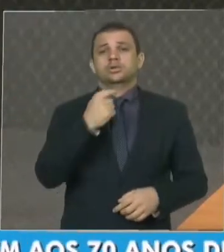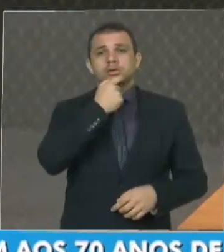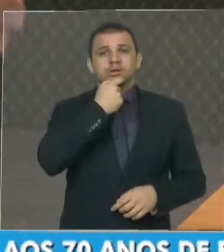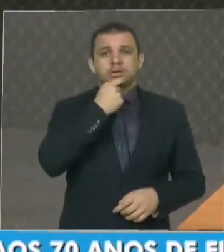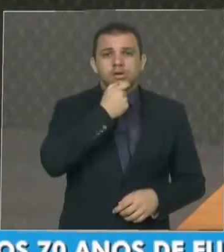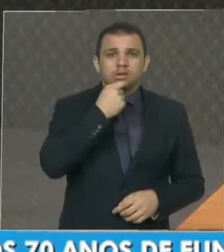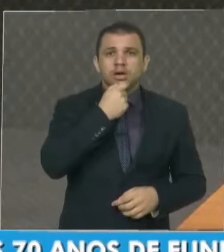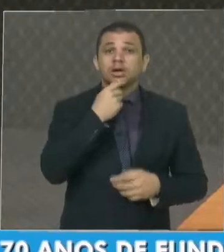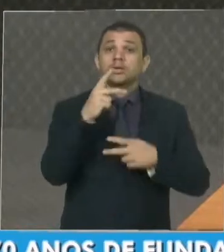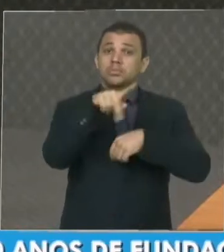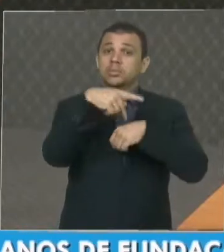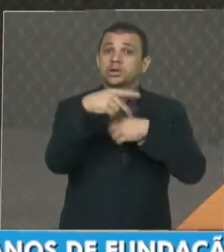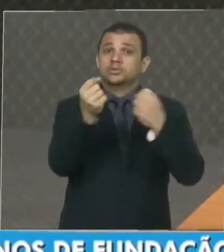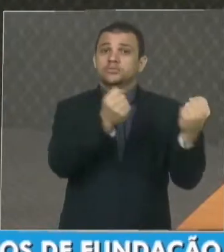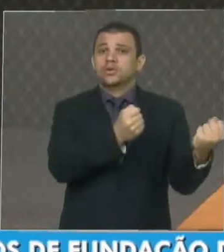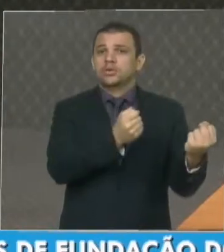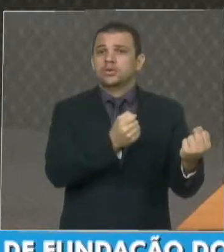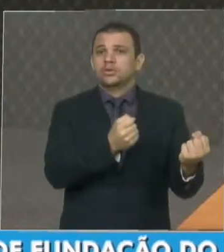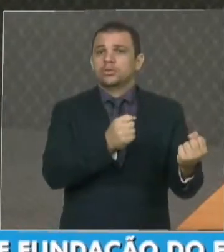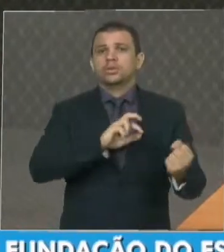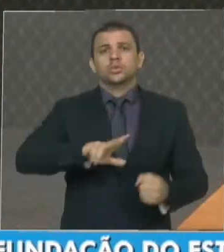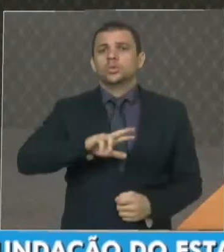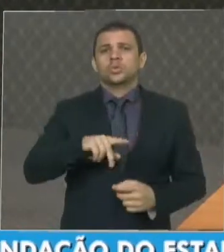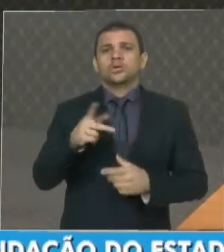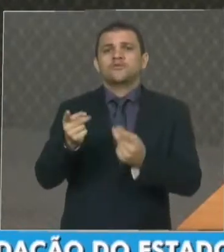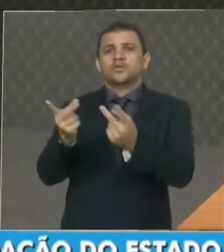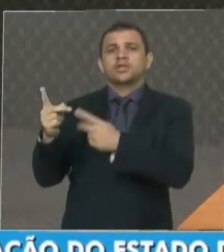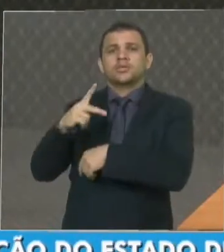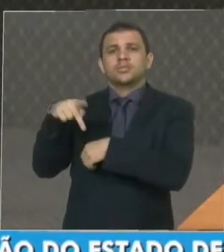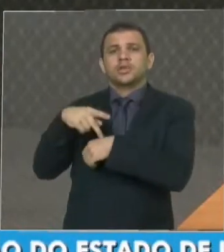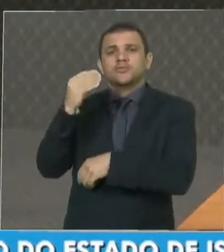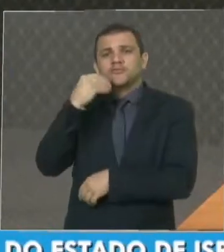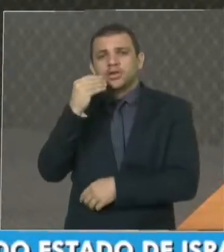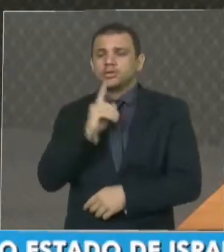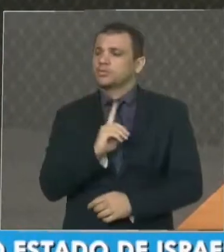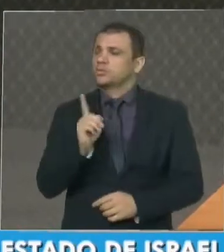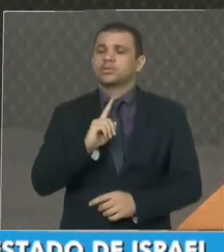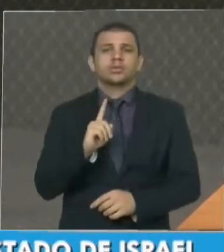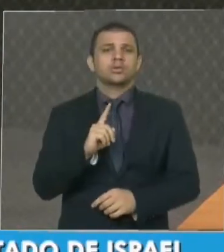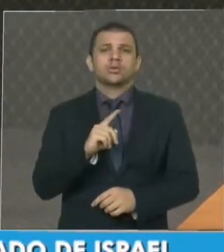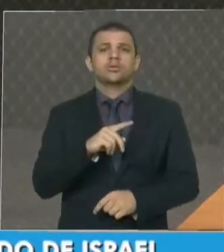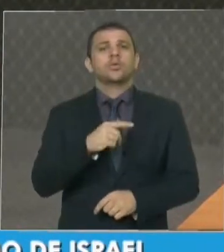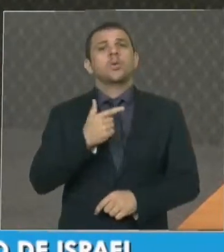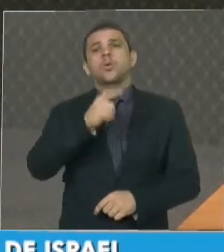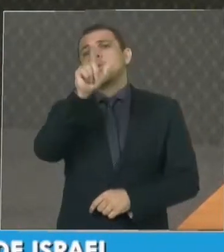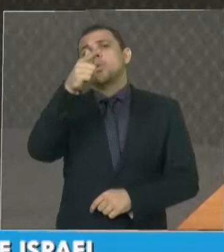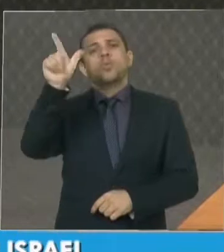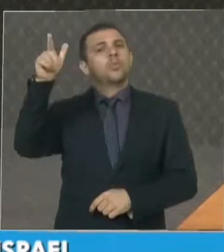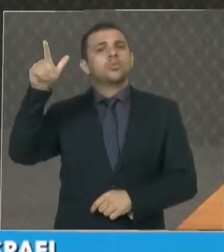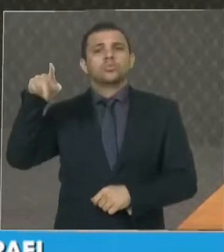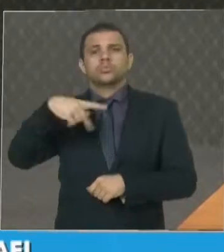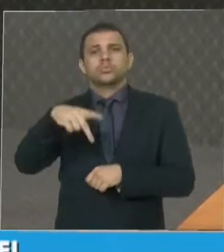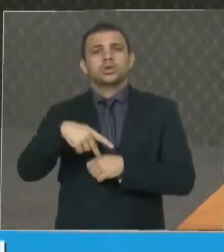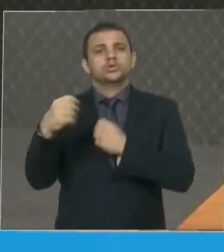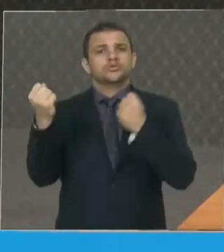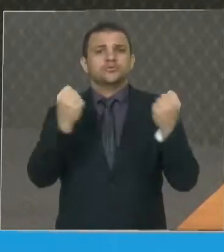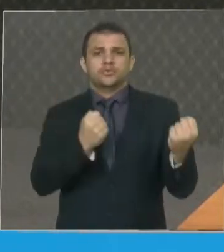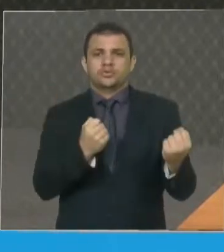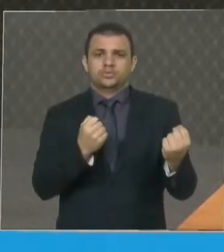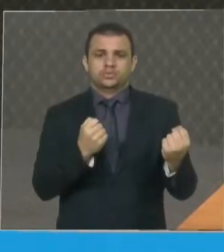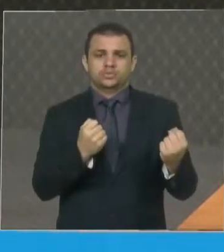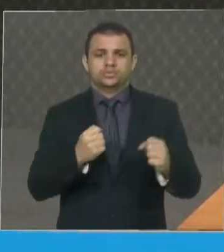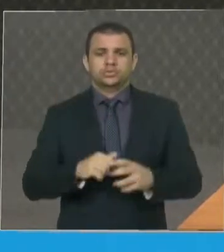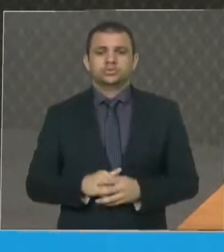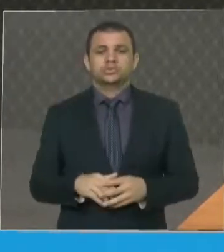diz, África, não, mais que todos. Como isso? Esse que significa